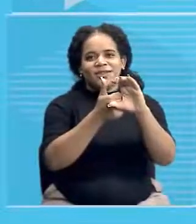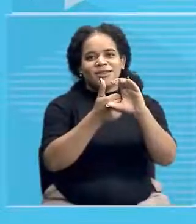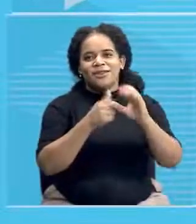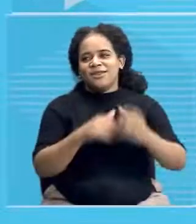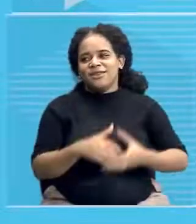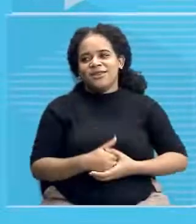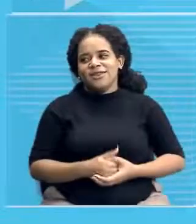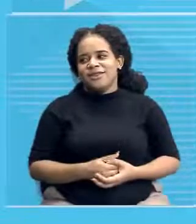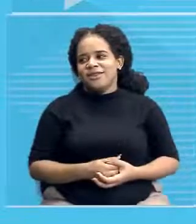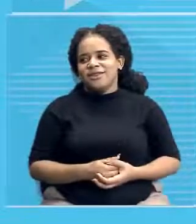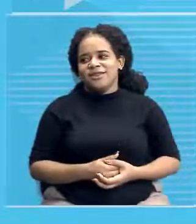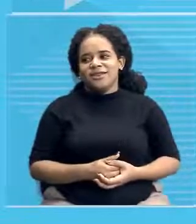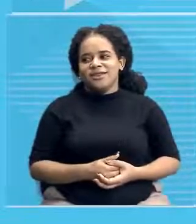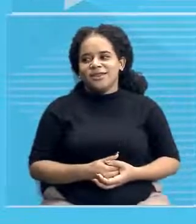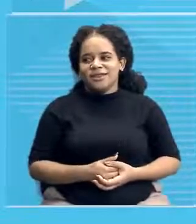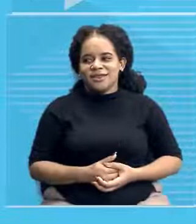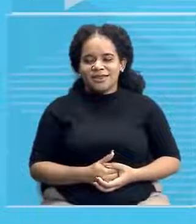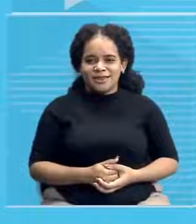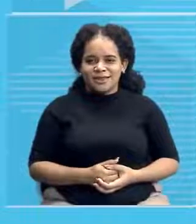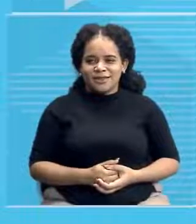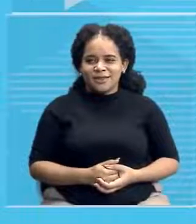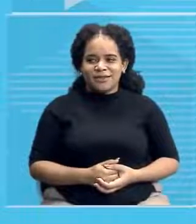Deuselane.